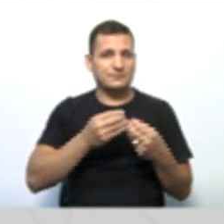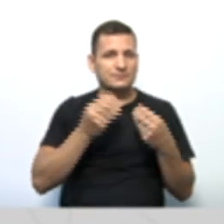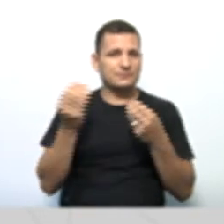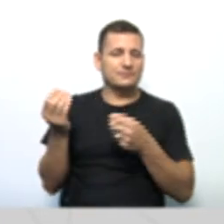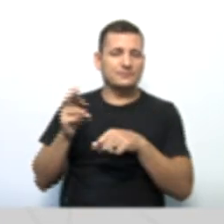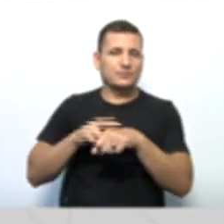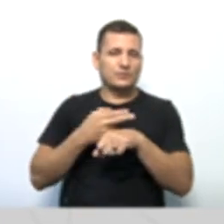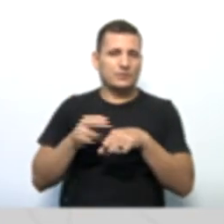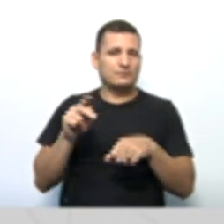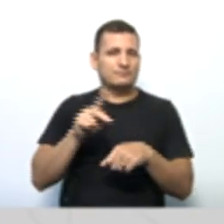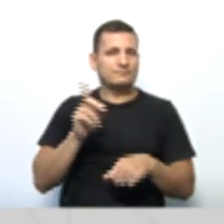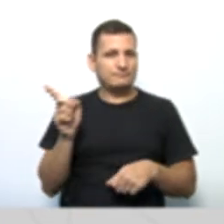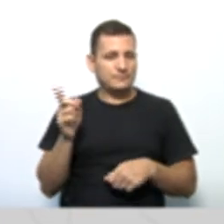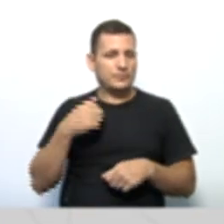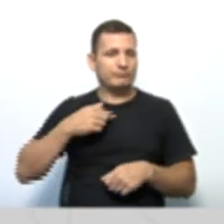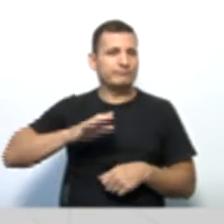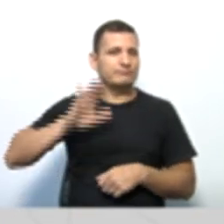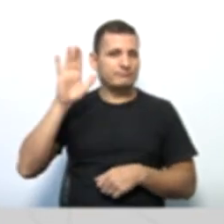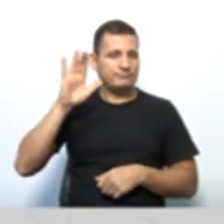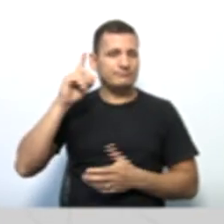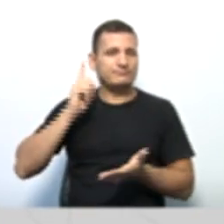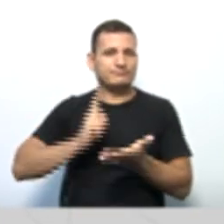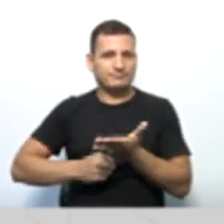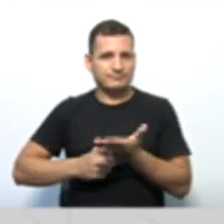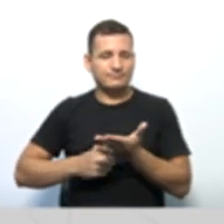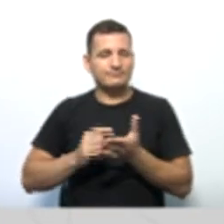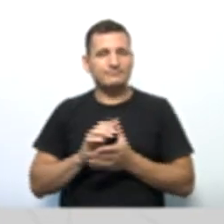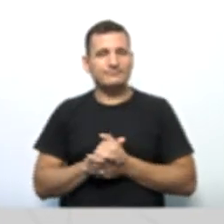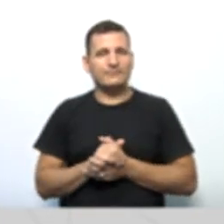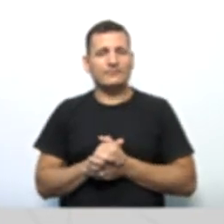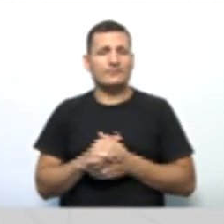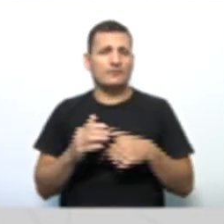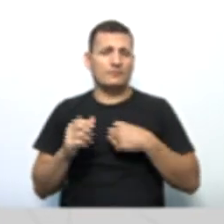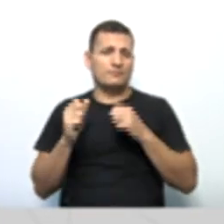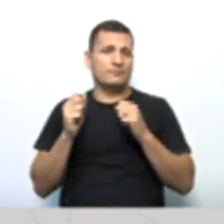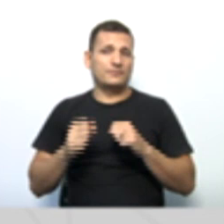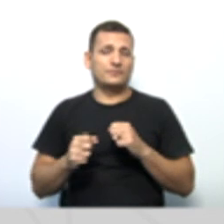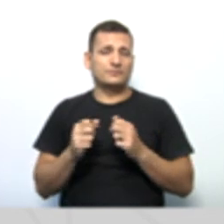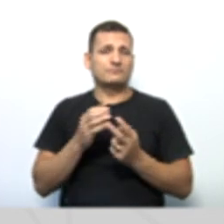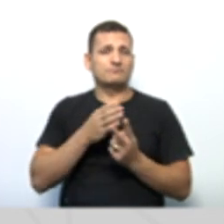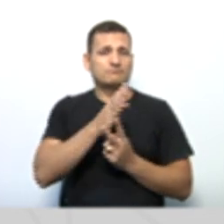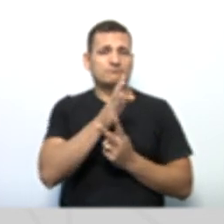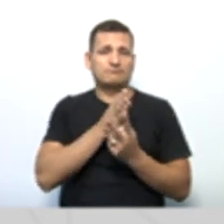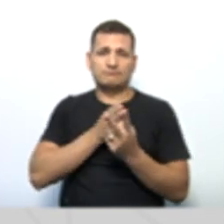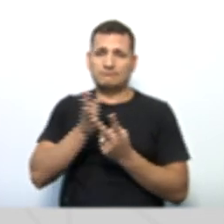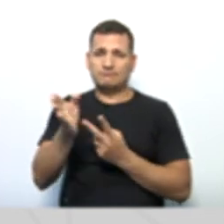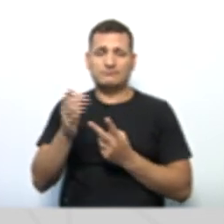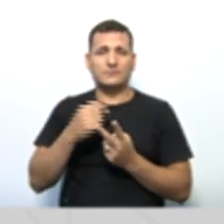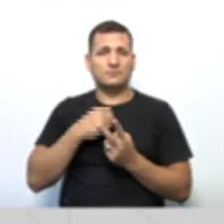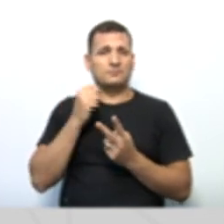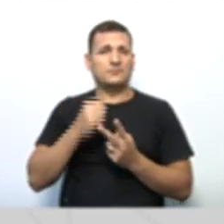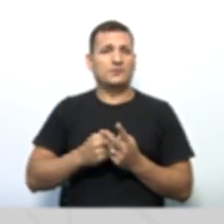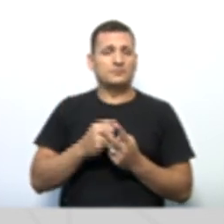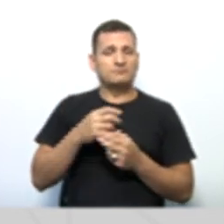Diego. Eu prometi, é compromisso. Vou cobrar. Eu posso agir de duas maneiras. Eu posso trazer alegremente